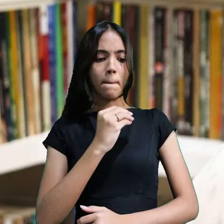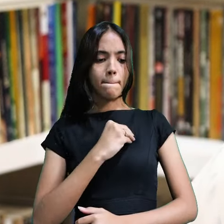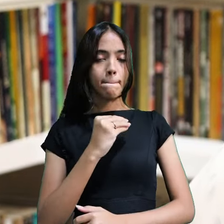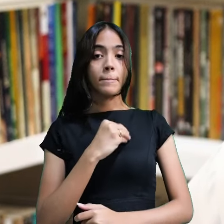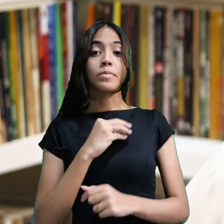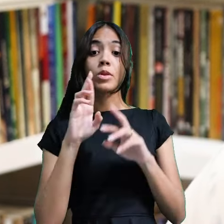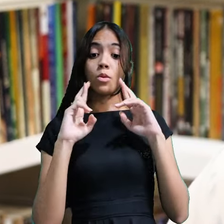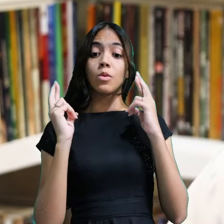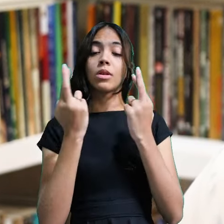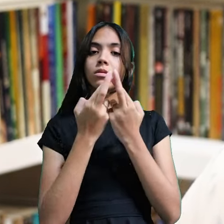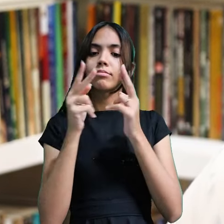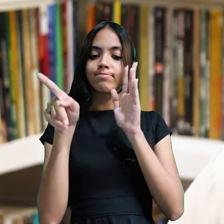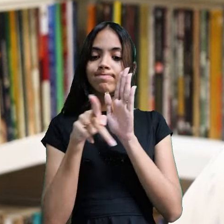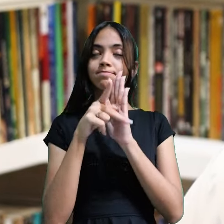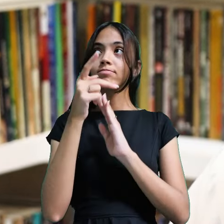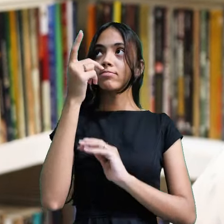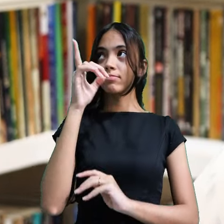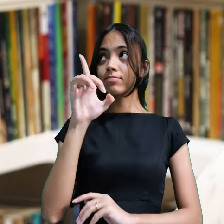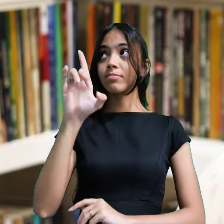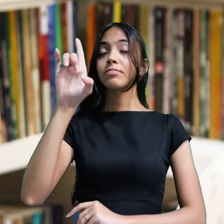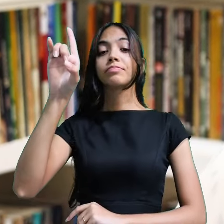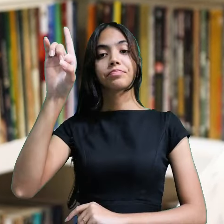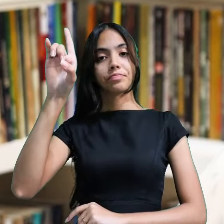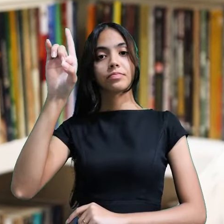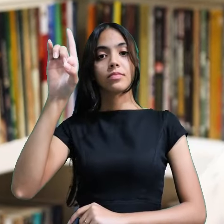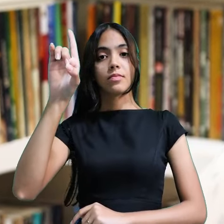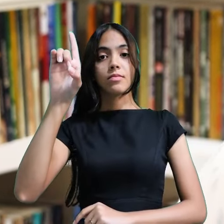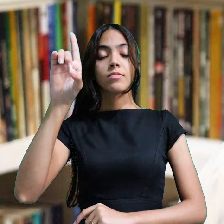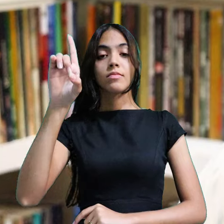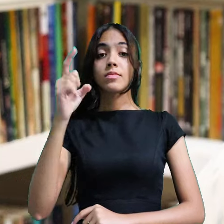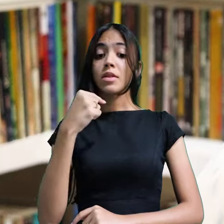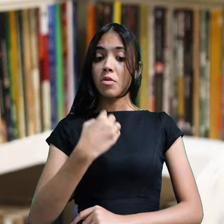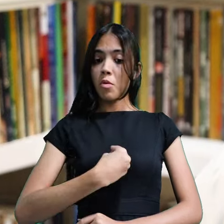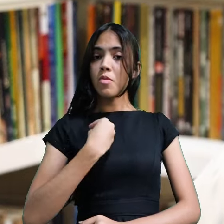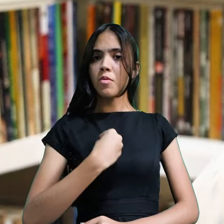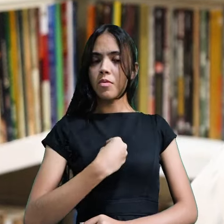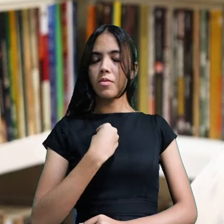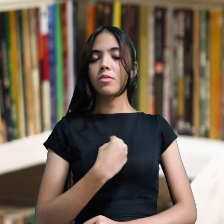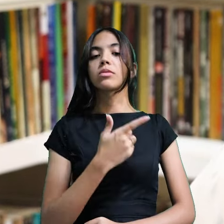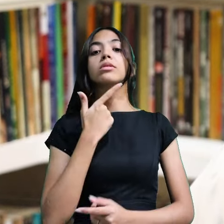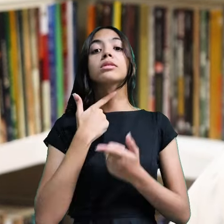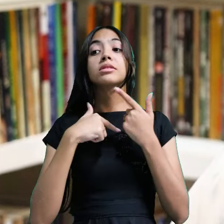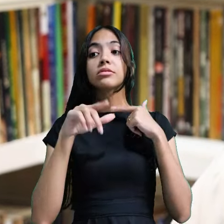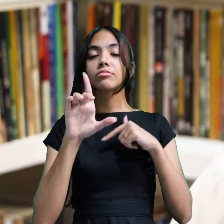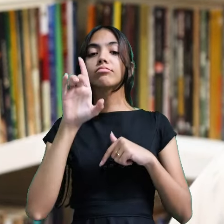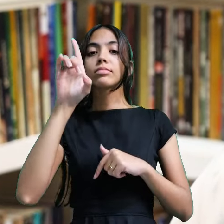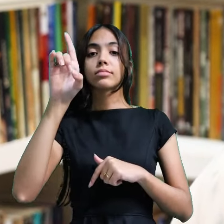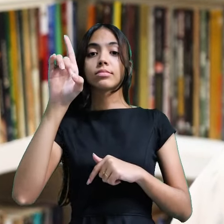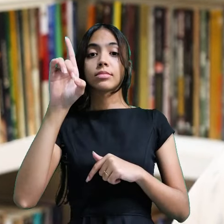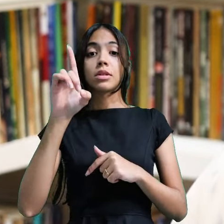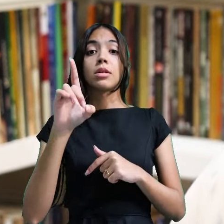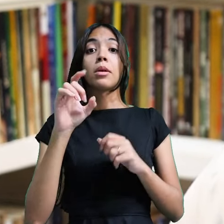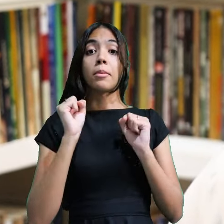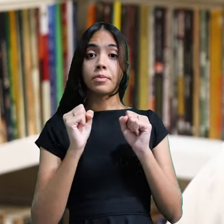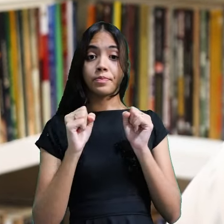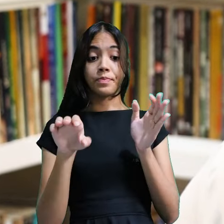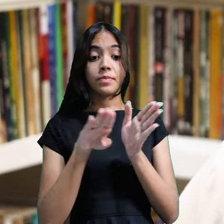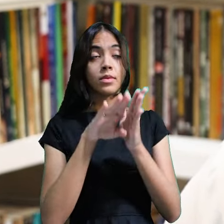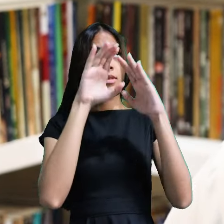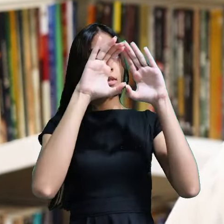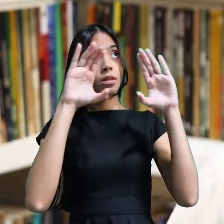pertence a Ele, o que me leva a viver a vontade de Deus para eu chegar ao céu. Desse